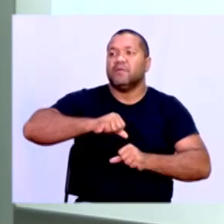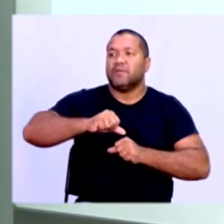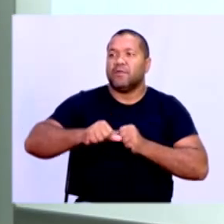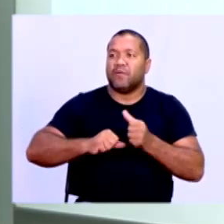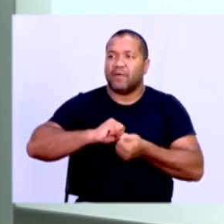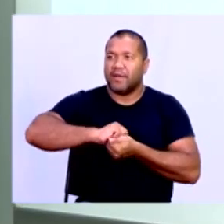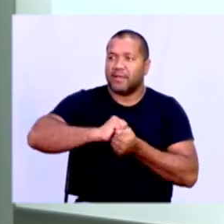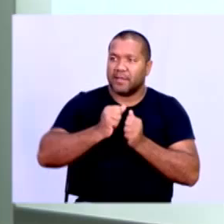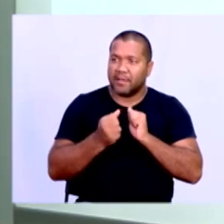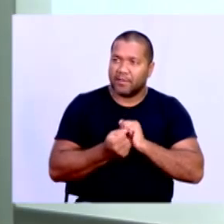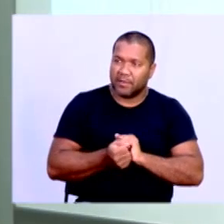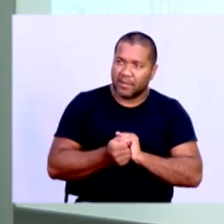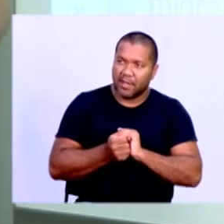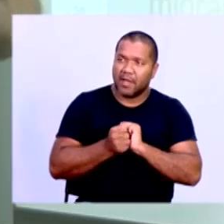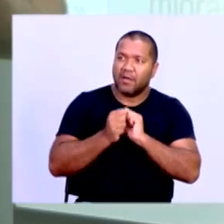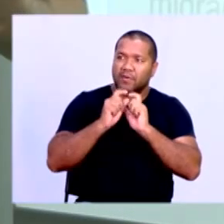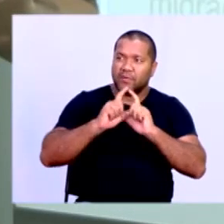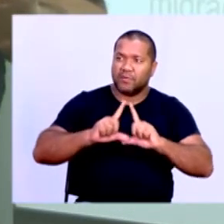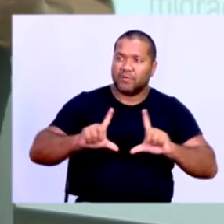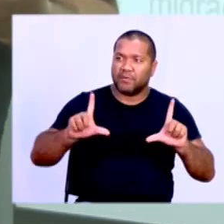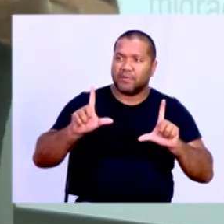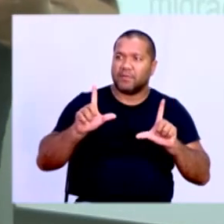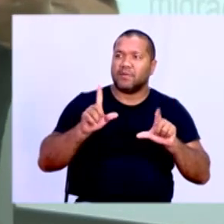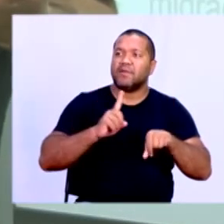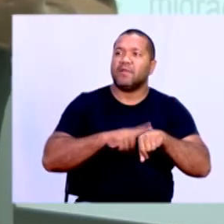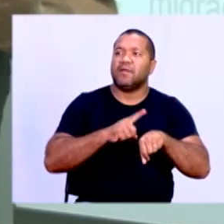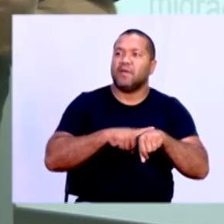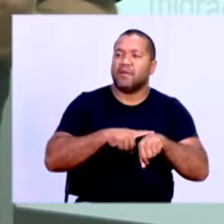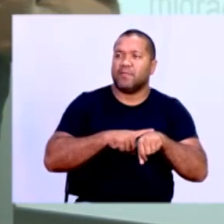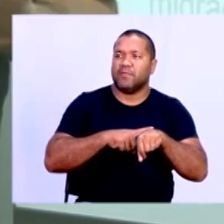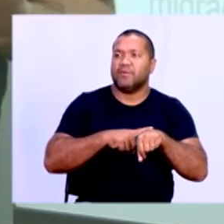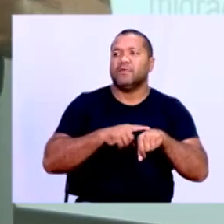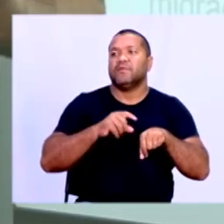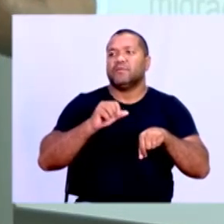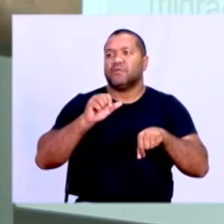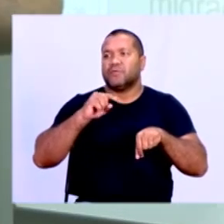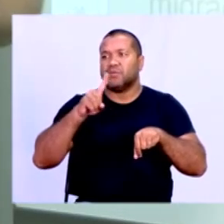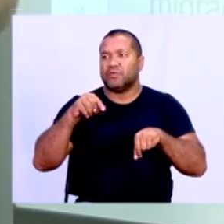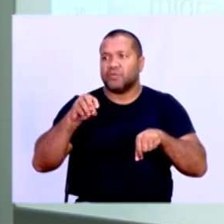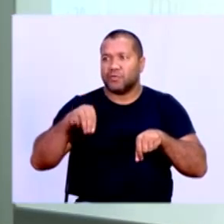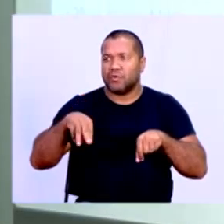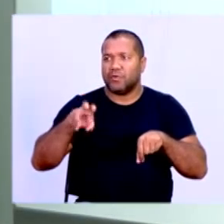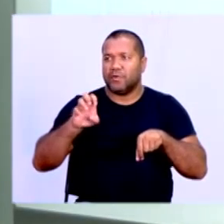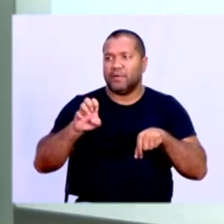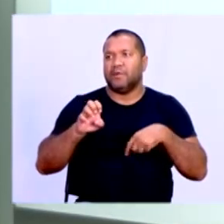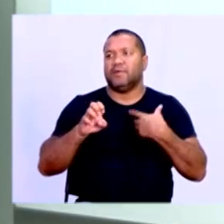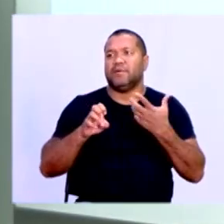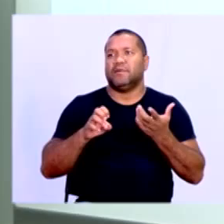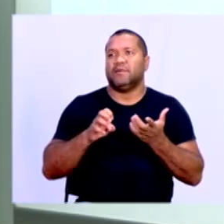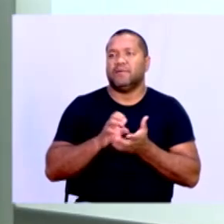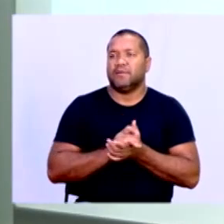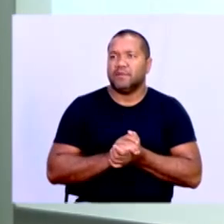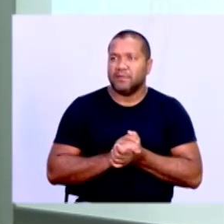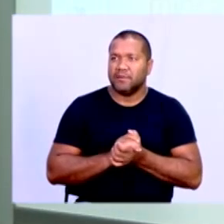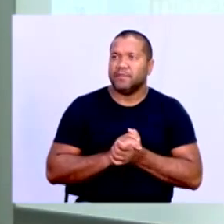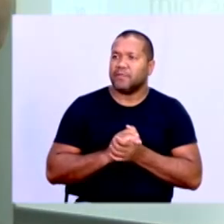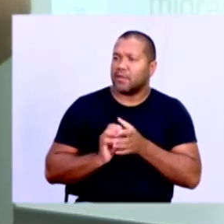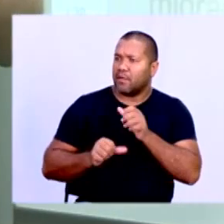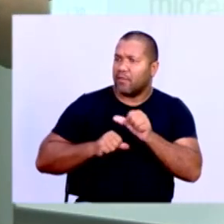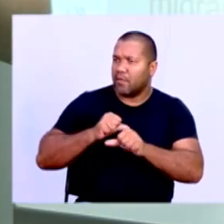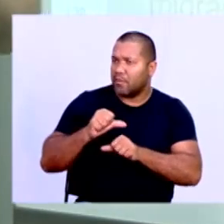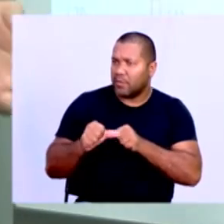assim, se aqui o nosso time zone é -4 TC, por exemplo, né? Então eu vou mudar. Então são uma série